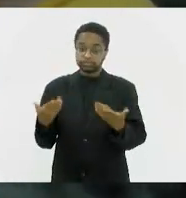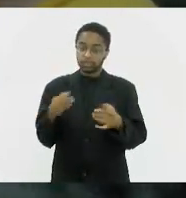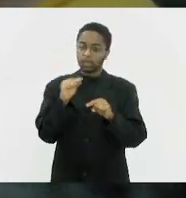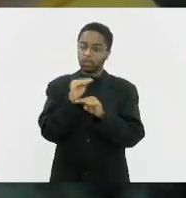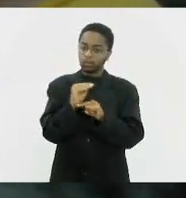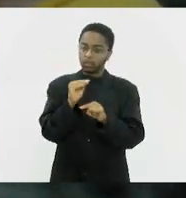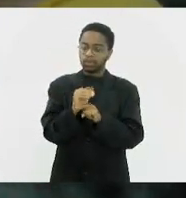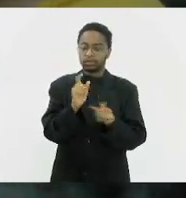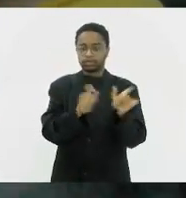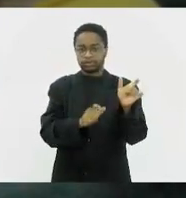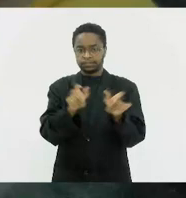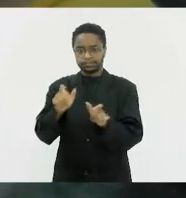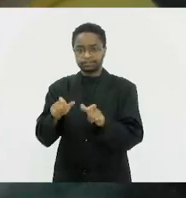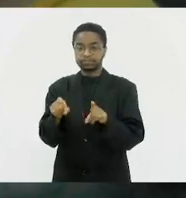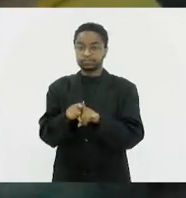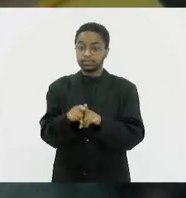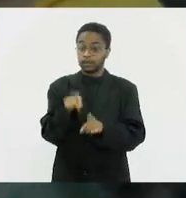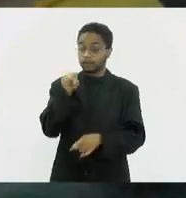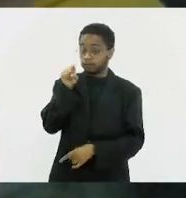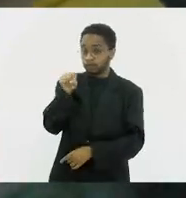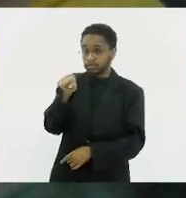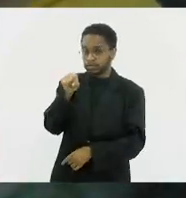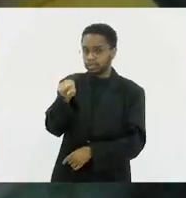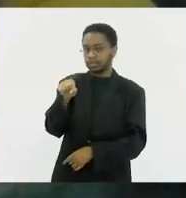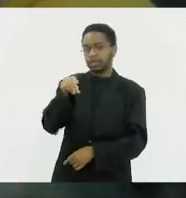terceira idade. E você, Munir,